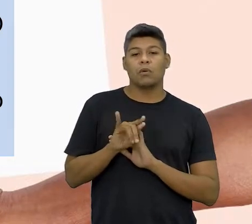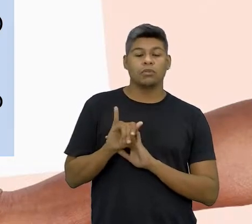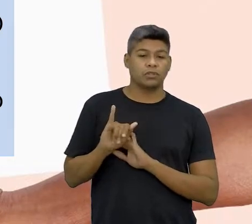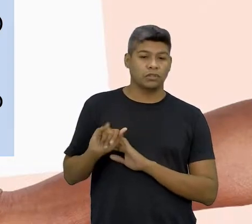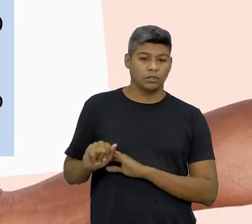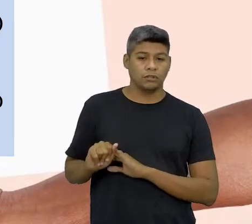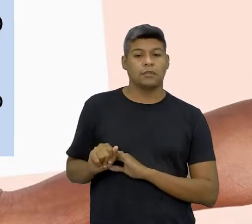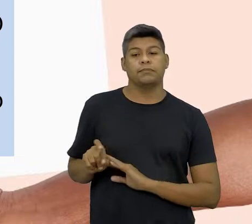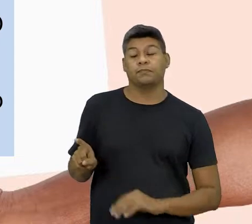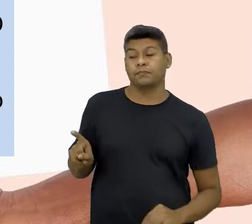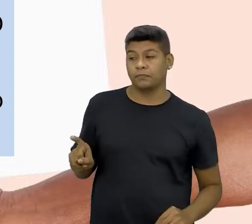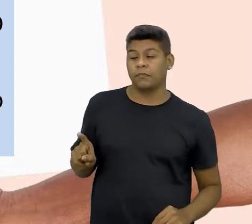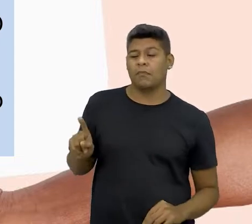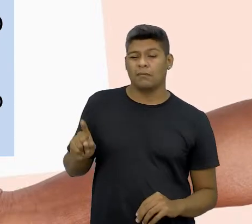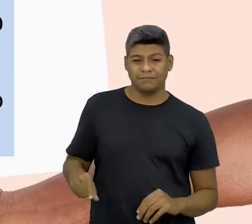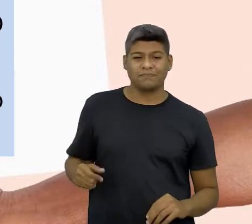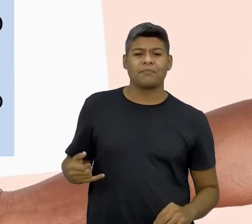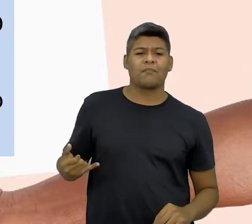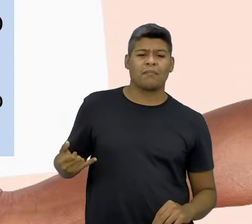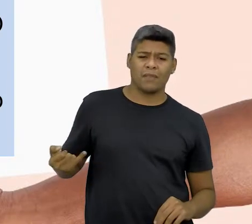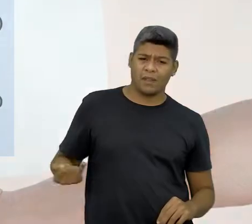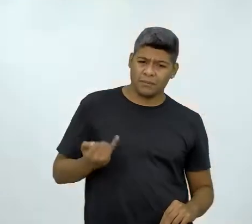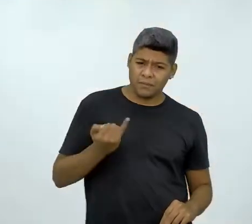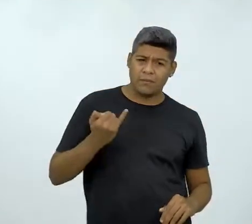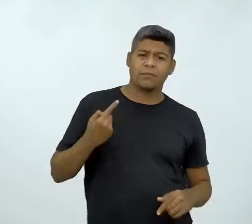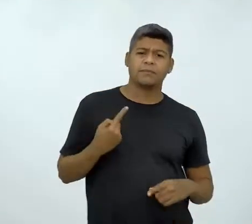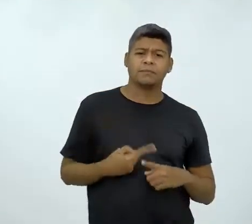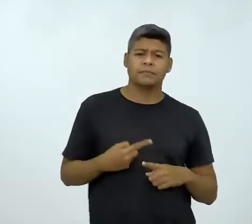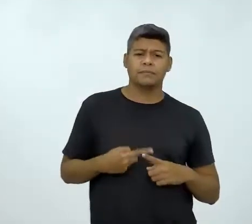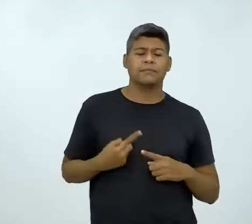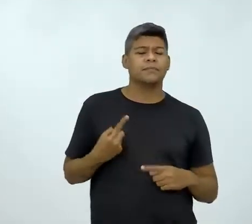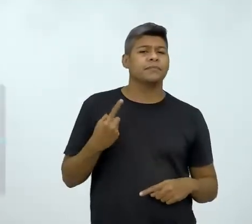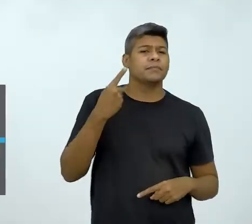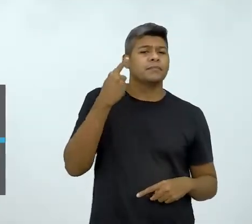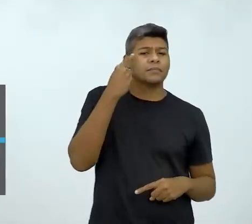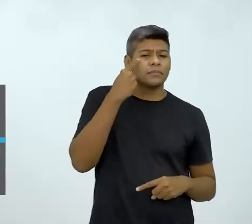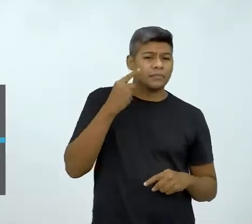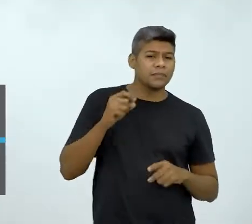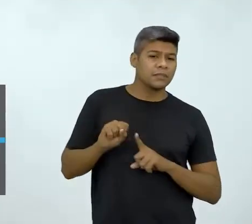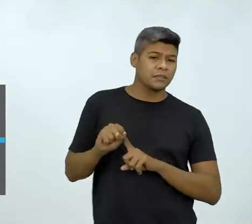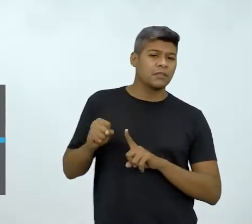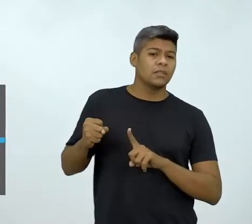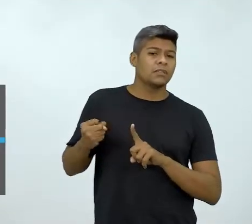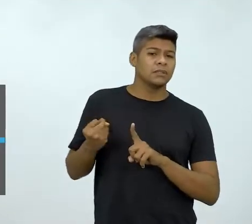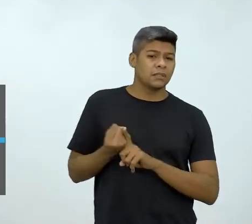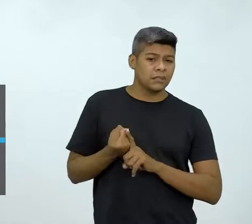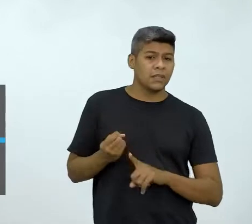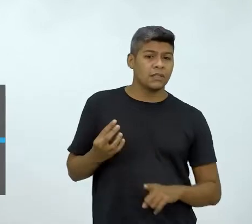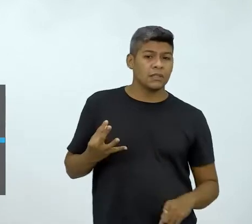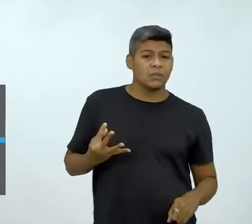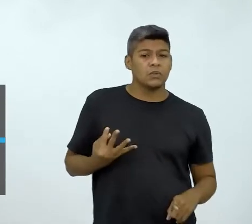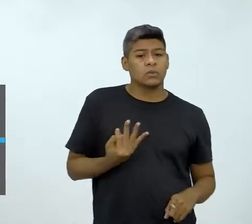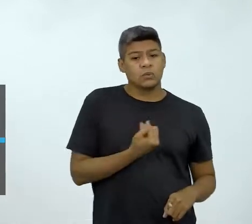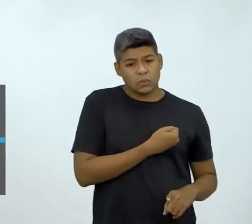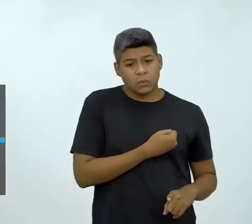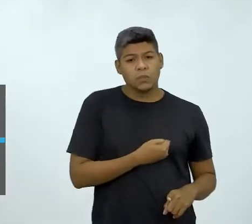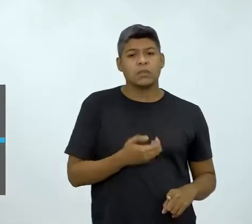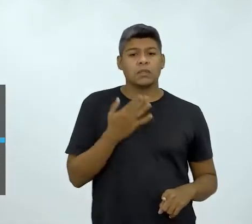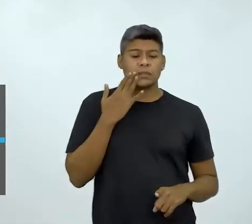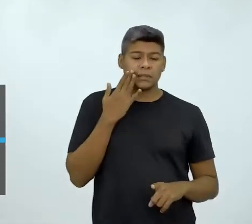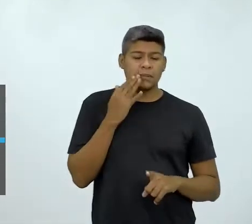Esses aspectos são muito importantes, porque se a gente for pensar na sociedade em si, por mais que a